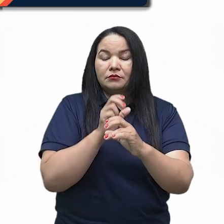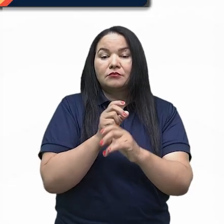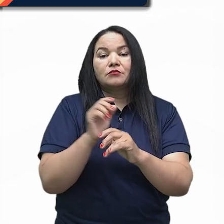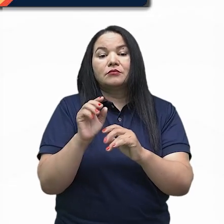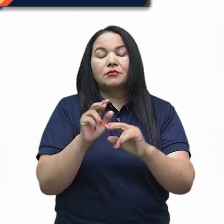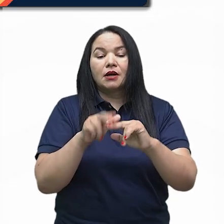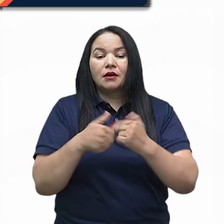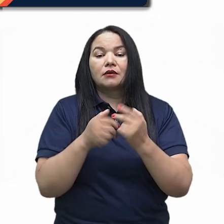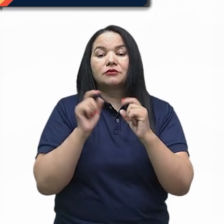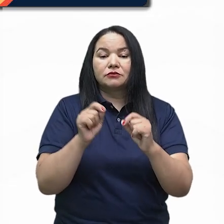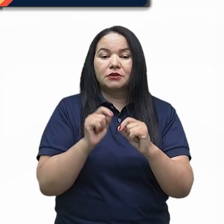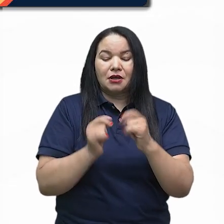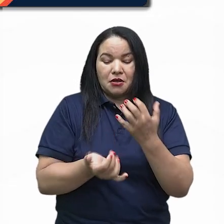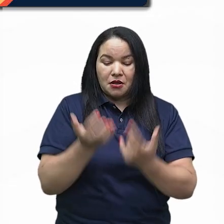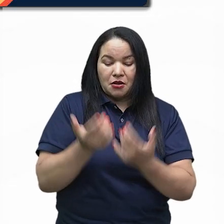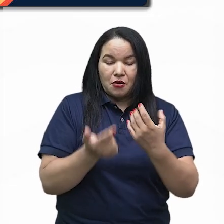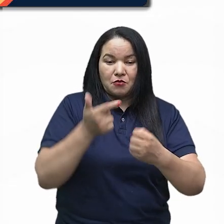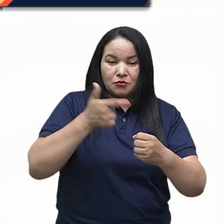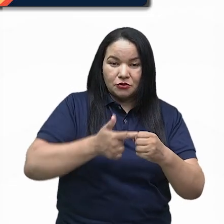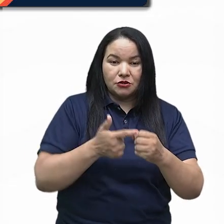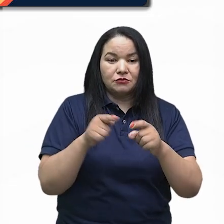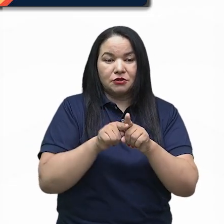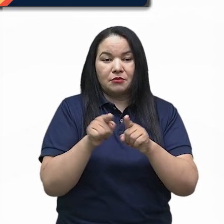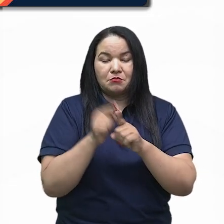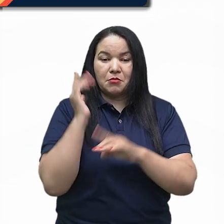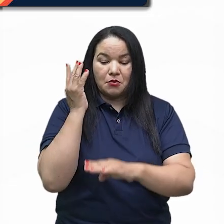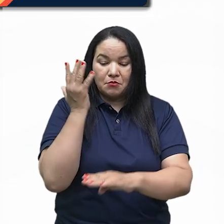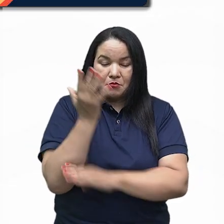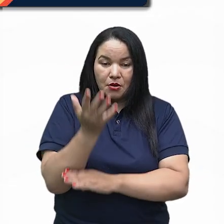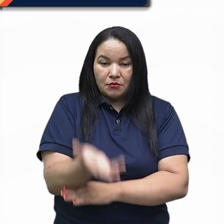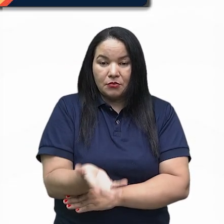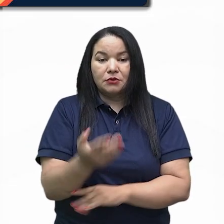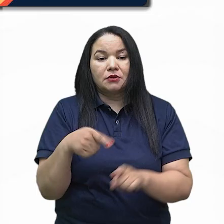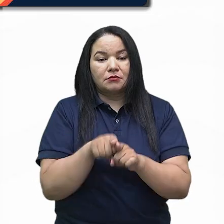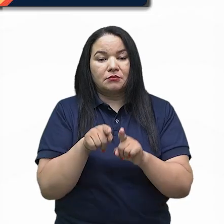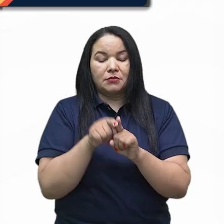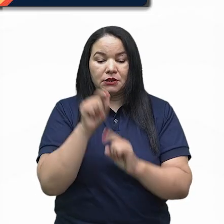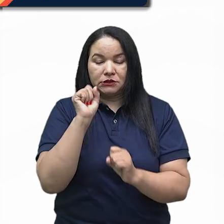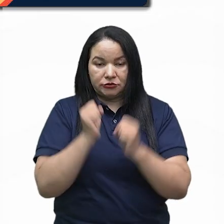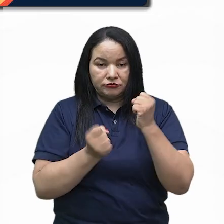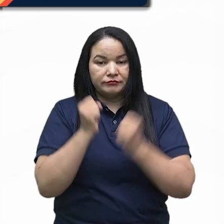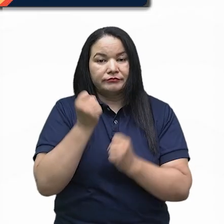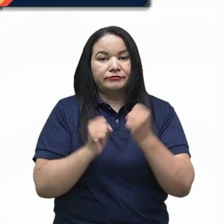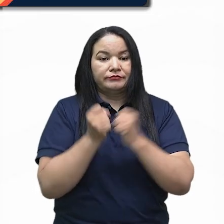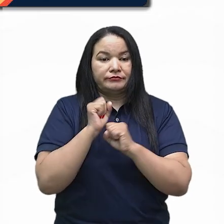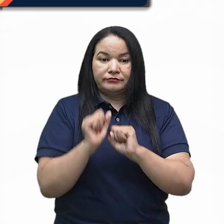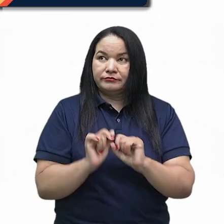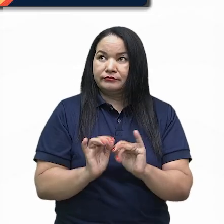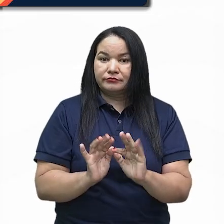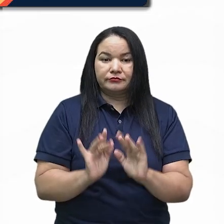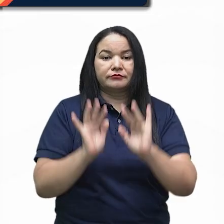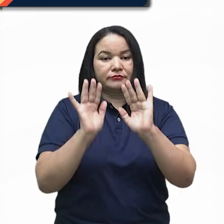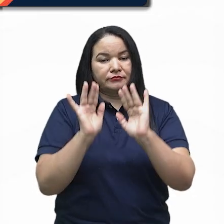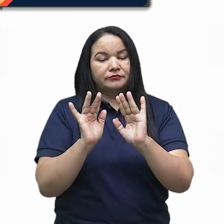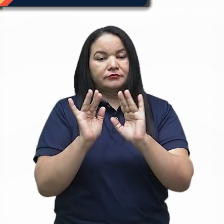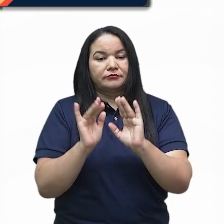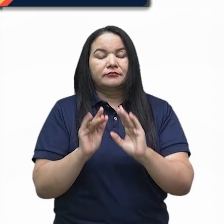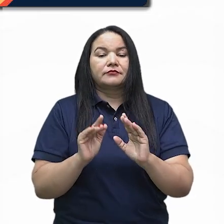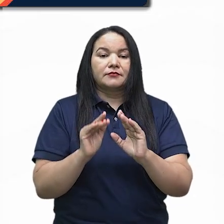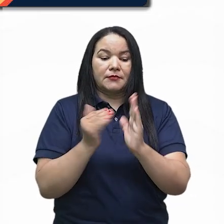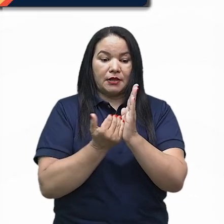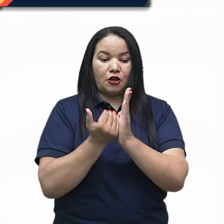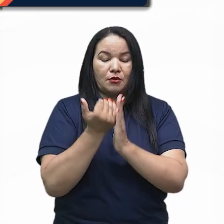da queima de combustíveis fósseis, desmatamento e também a industrialização. E isso tem levado ao que a gente conhece